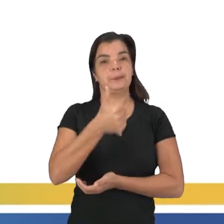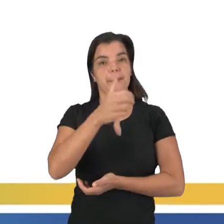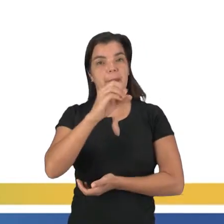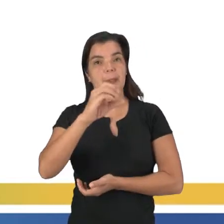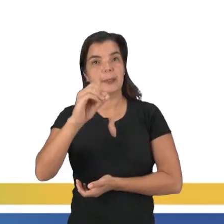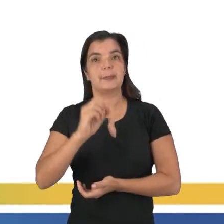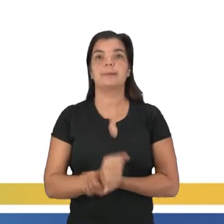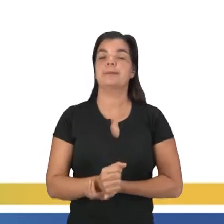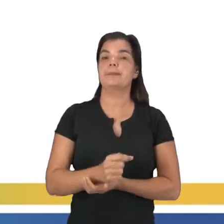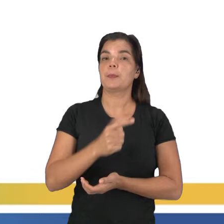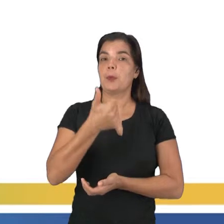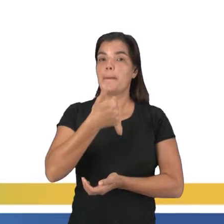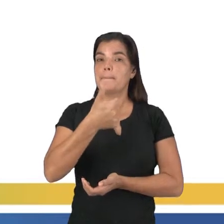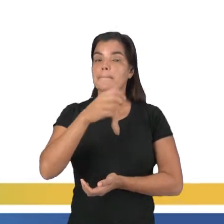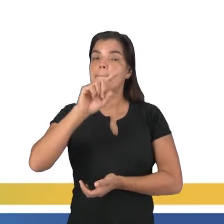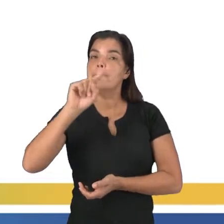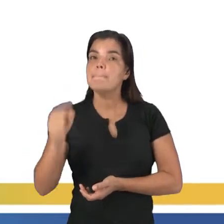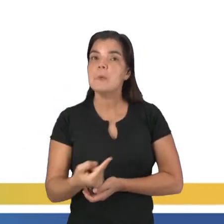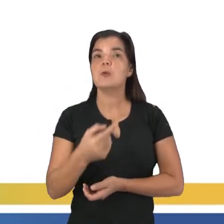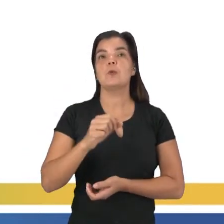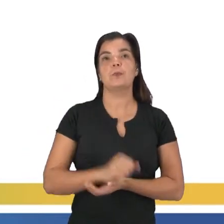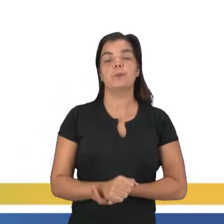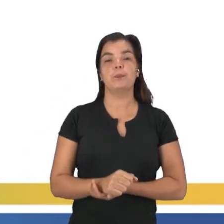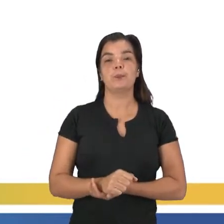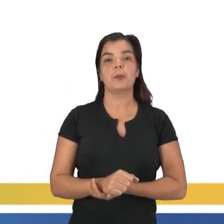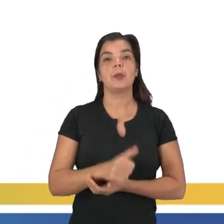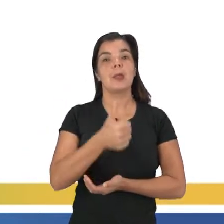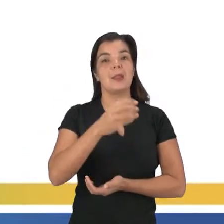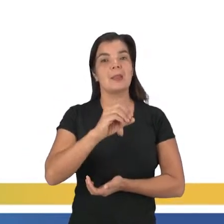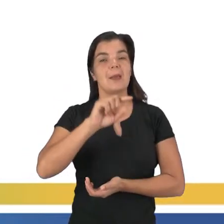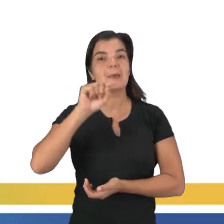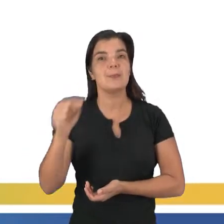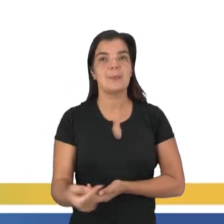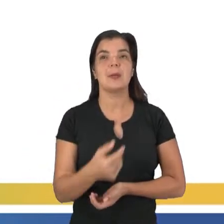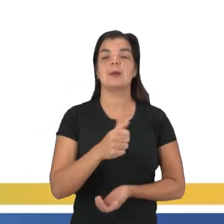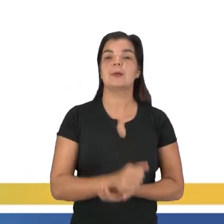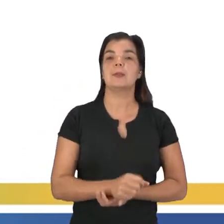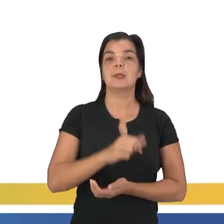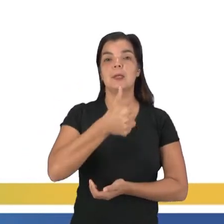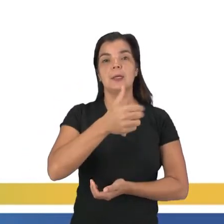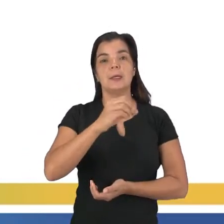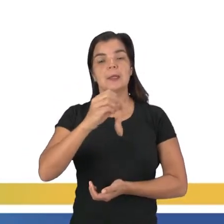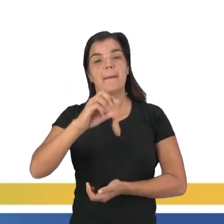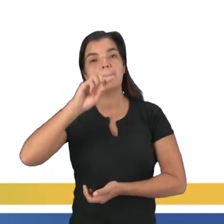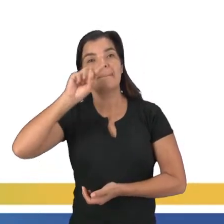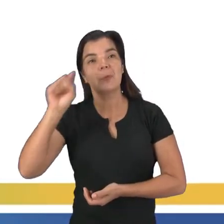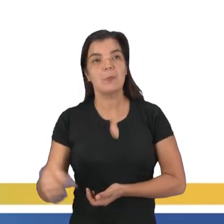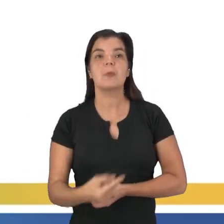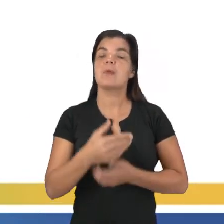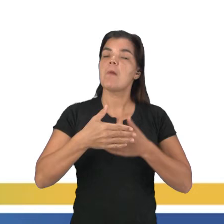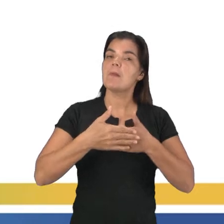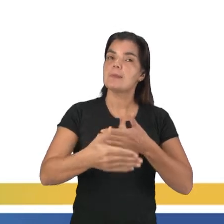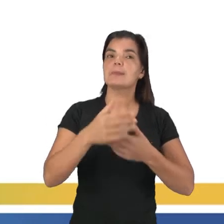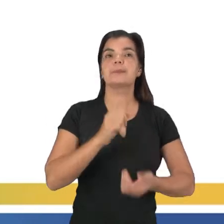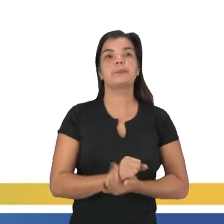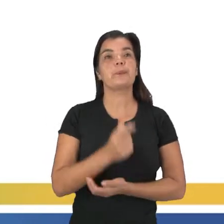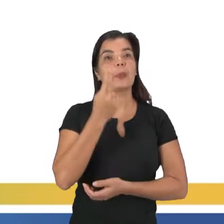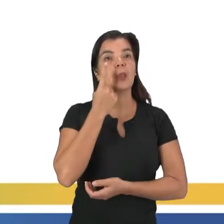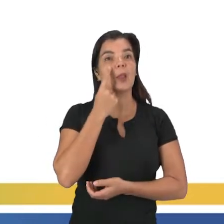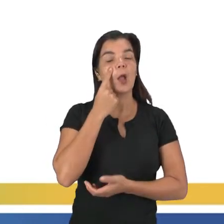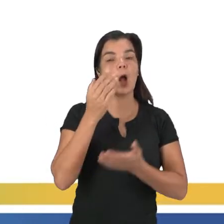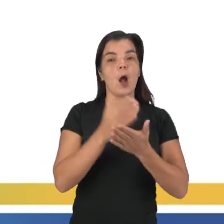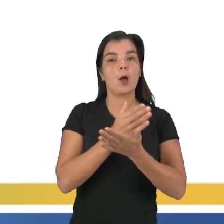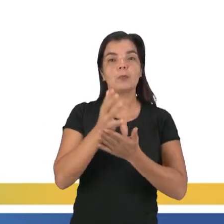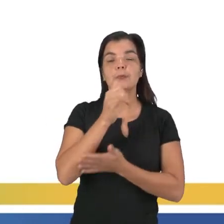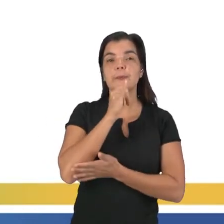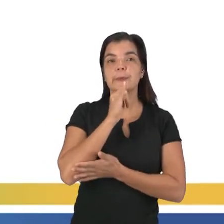décimos, centésimo, milésimo, décimo de milésimos, centésimo de milésimos e assim por diante. Veja aqui